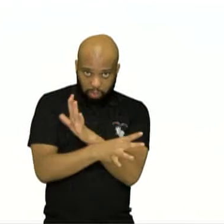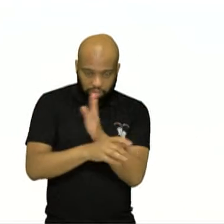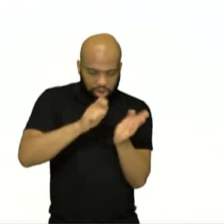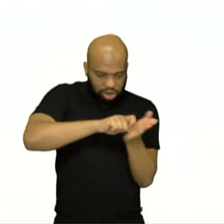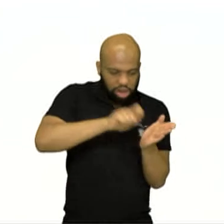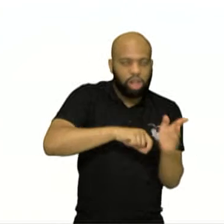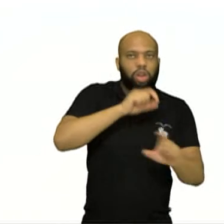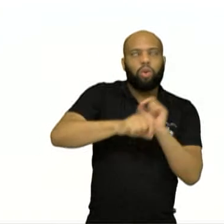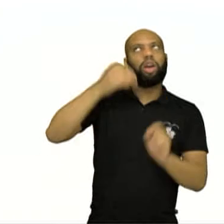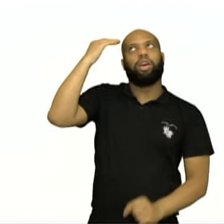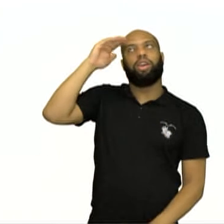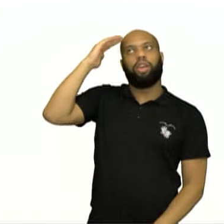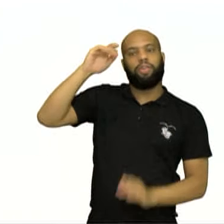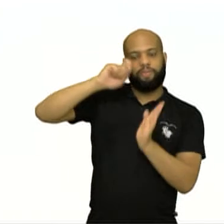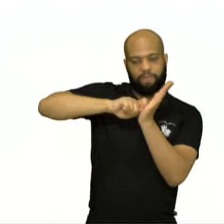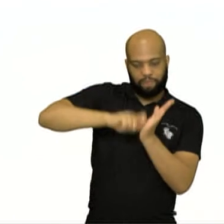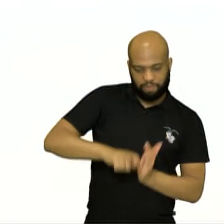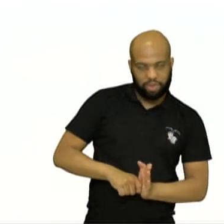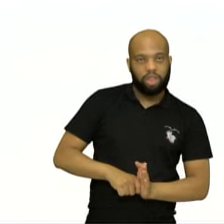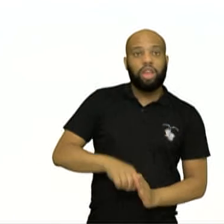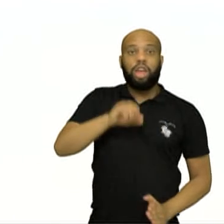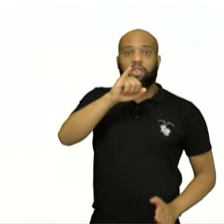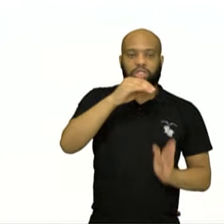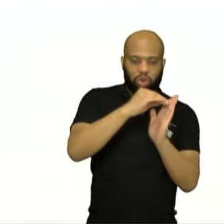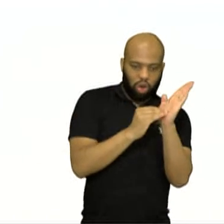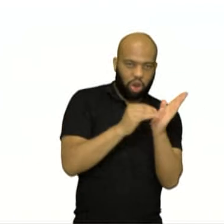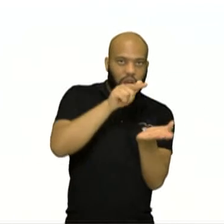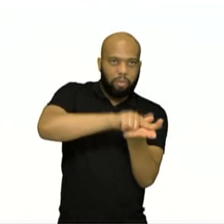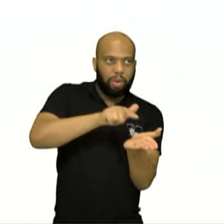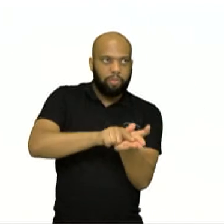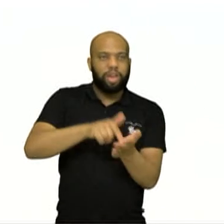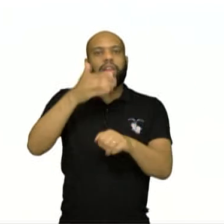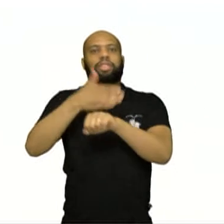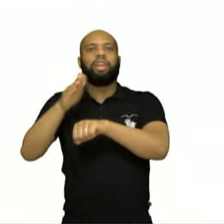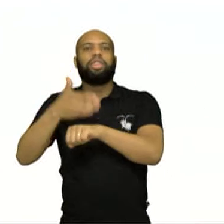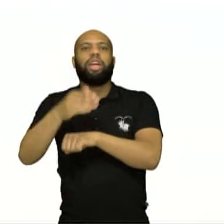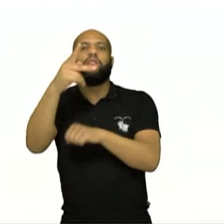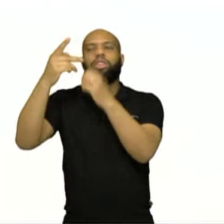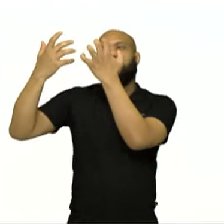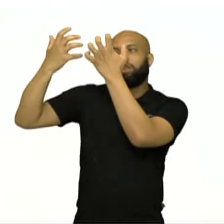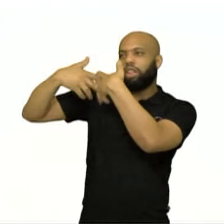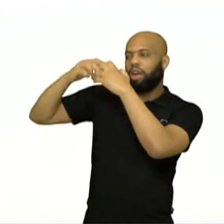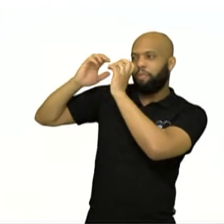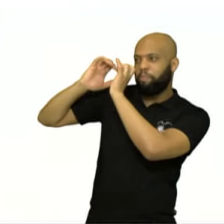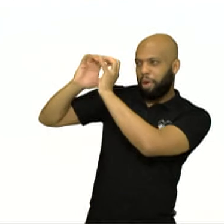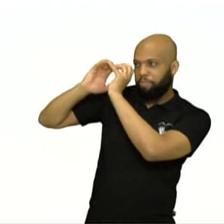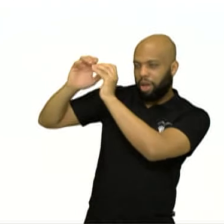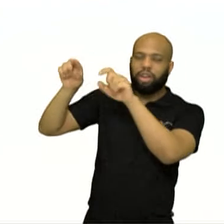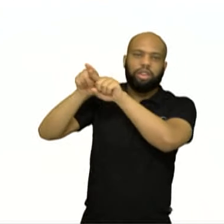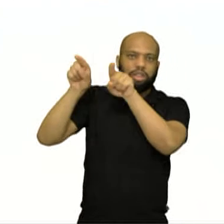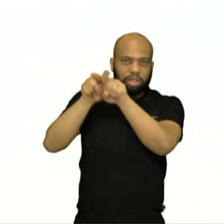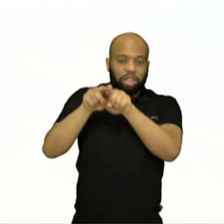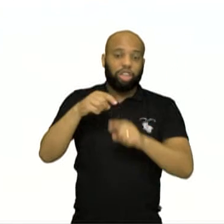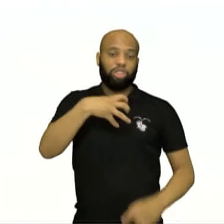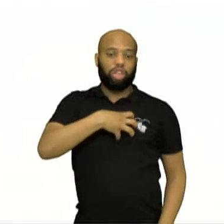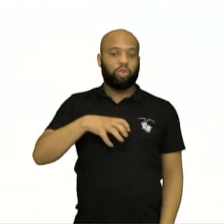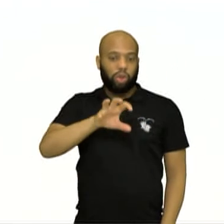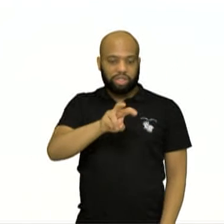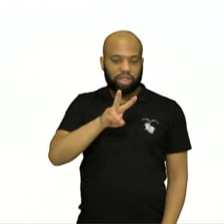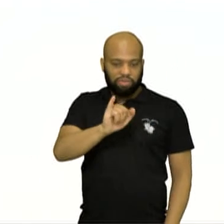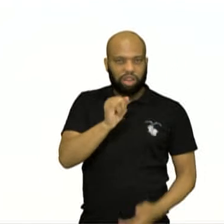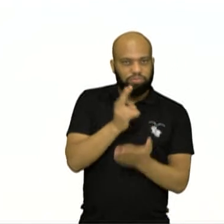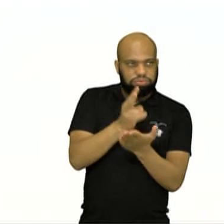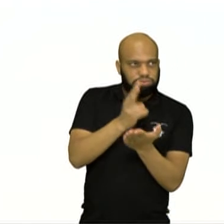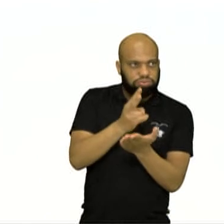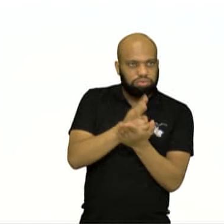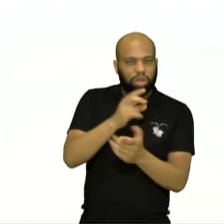que você entendeu. Quando você coloca no papel, você está treinando o seu cérebro, treinando você para